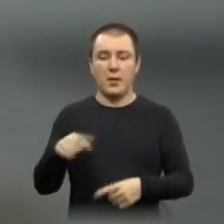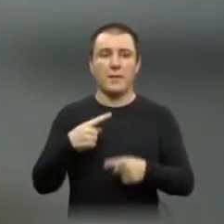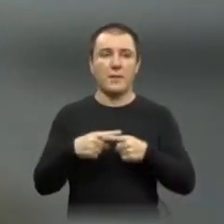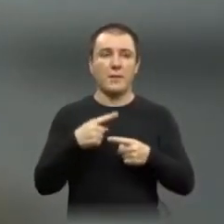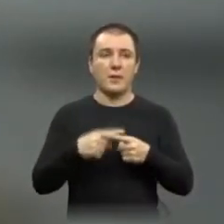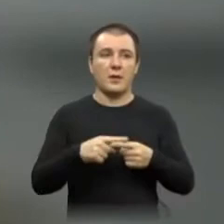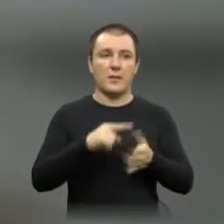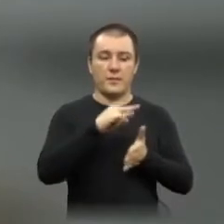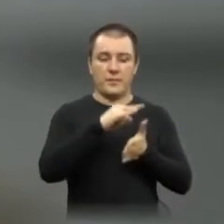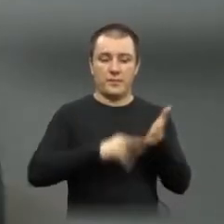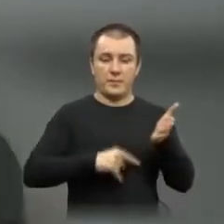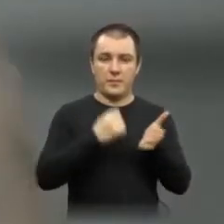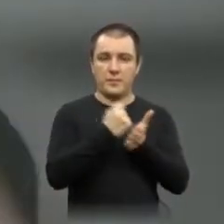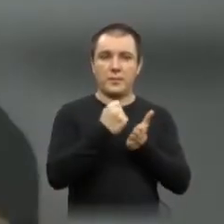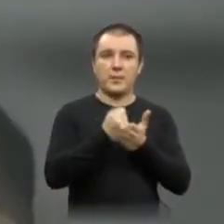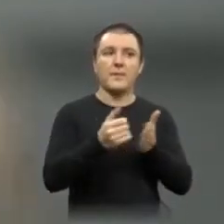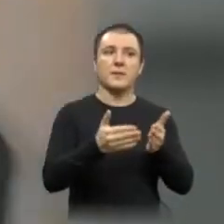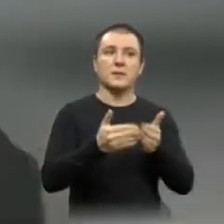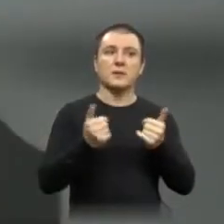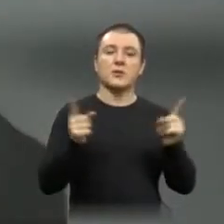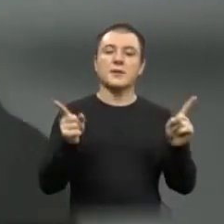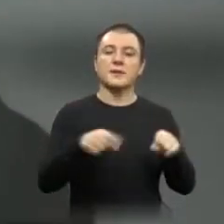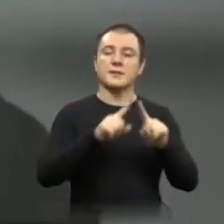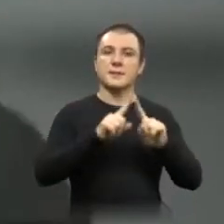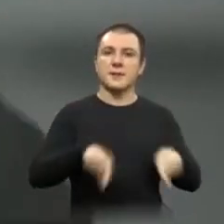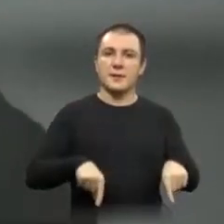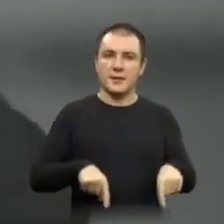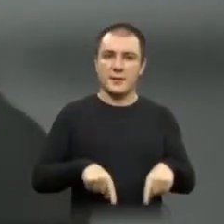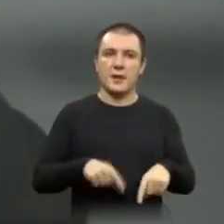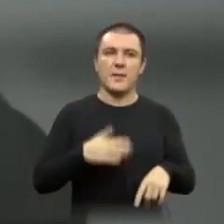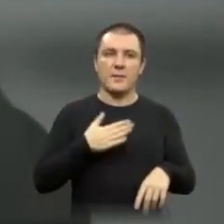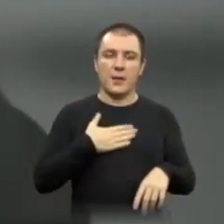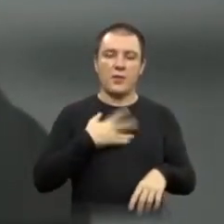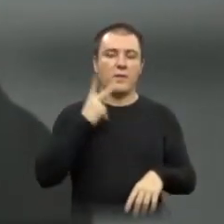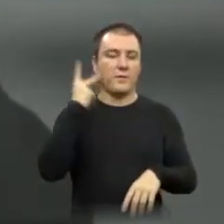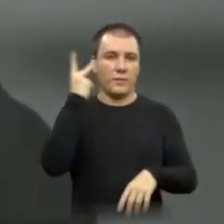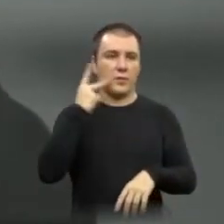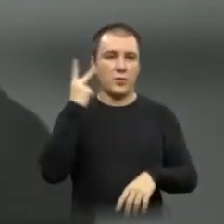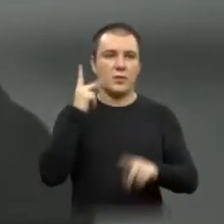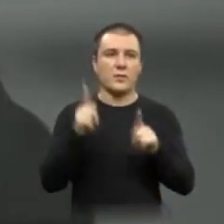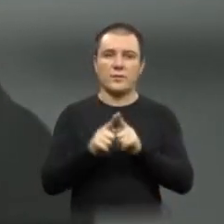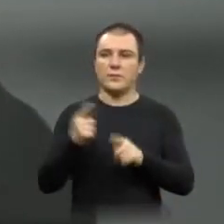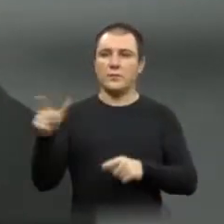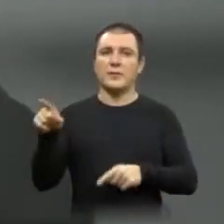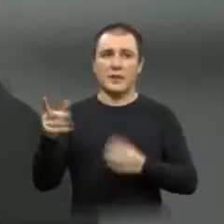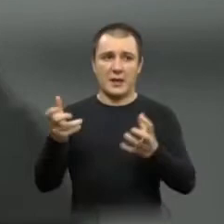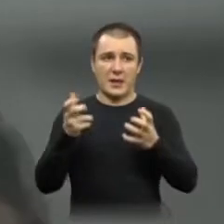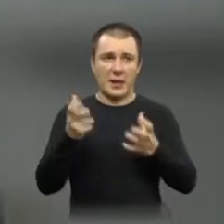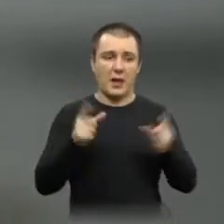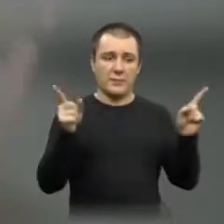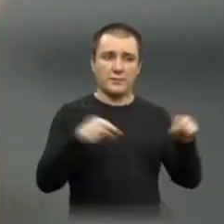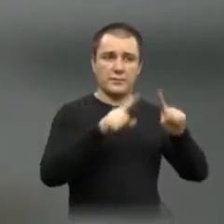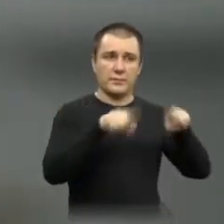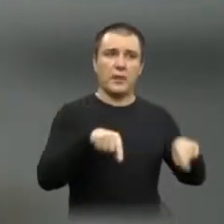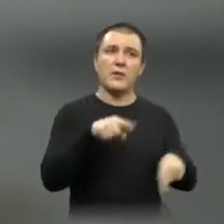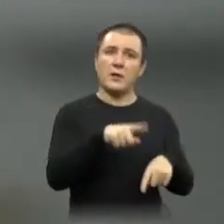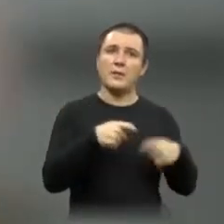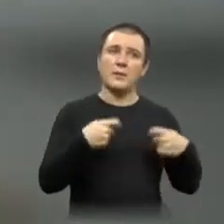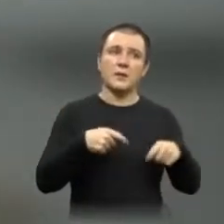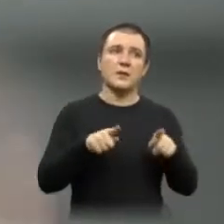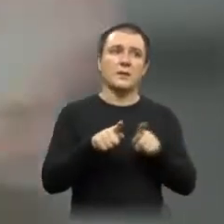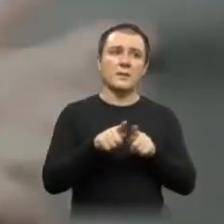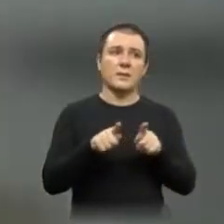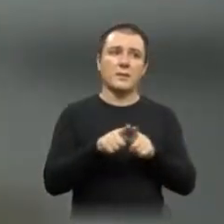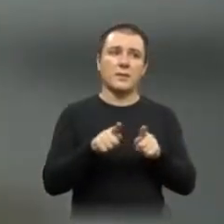protocolaram pedido de cassação meu e dos outros vereadores que acho que a partir do momento que você quer caçar alguém você tem que estar